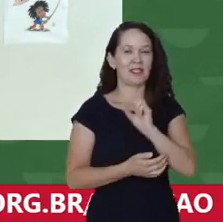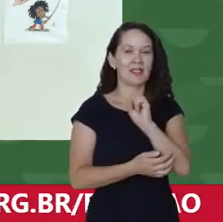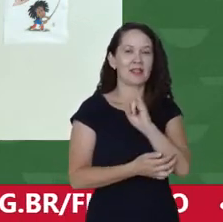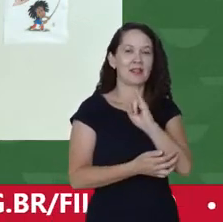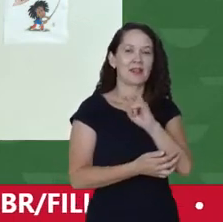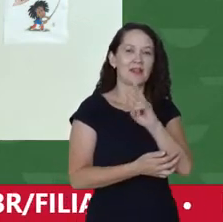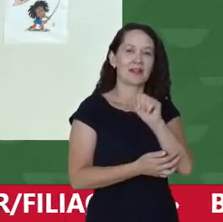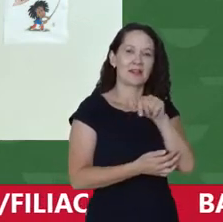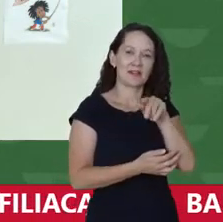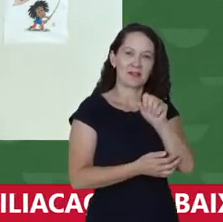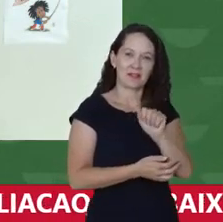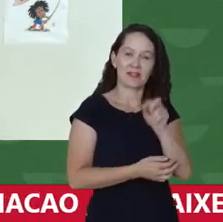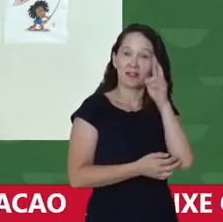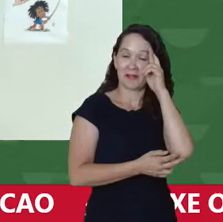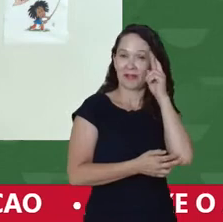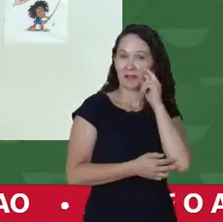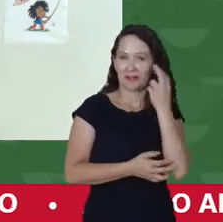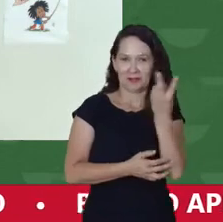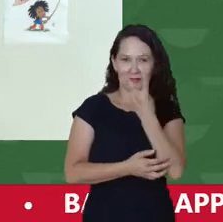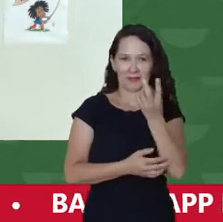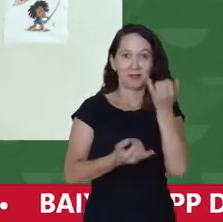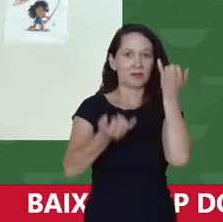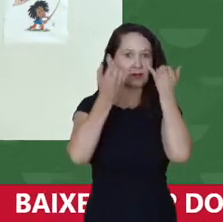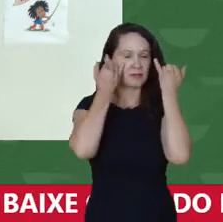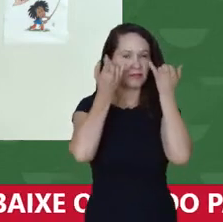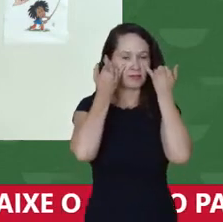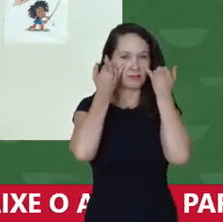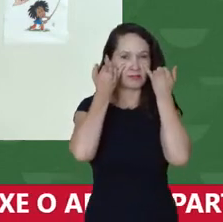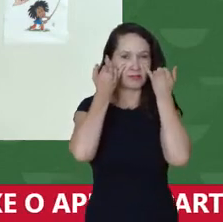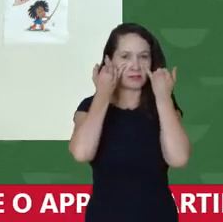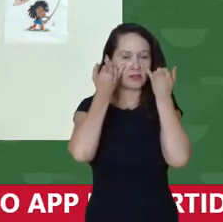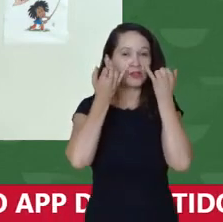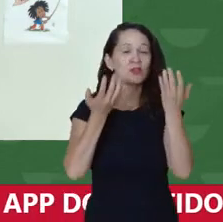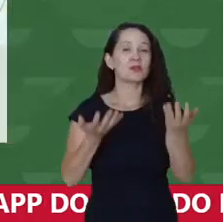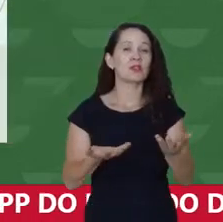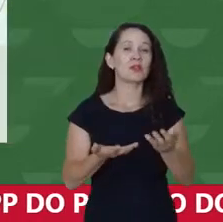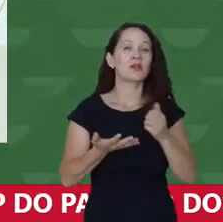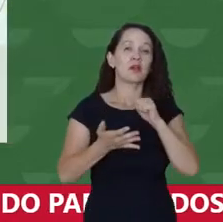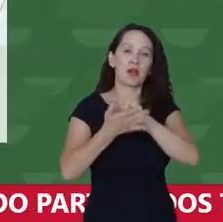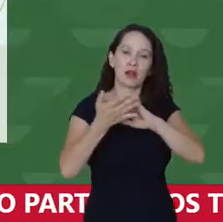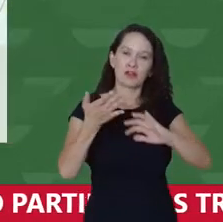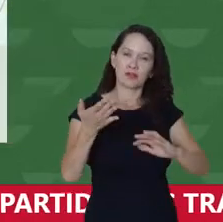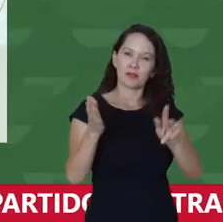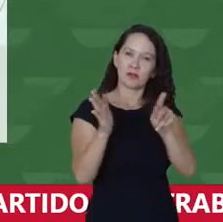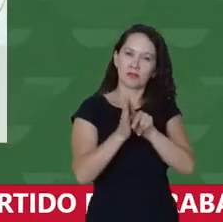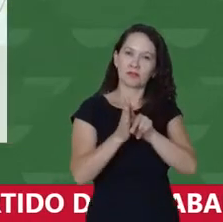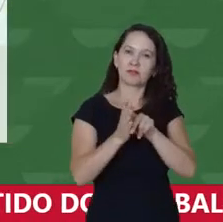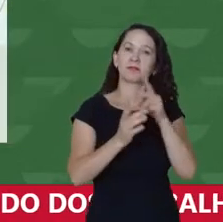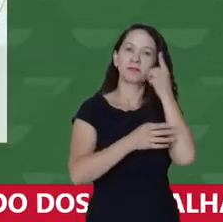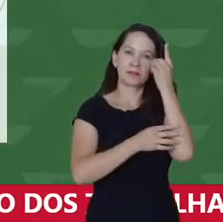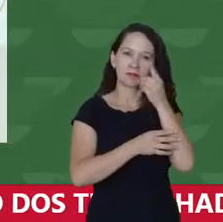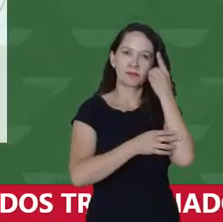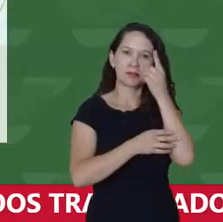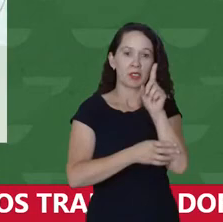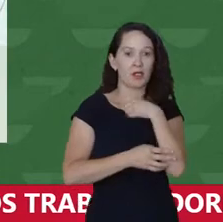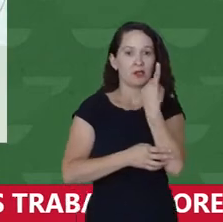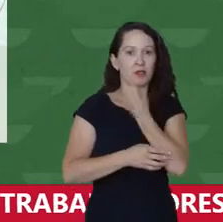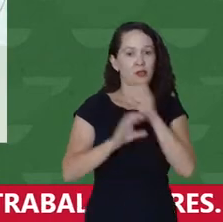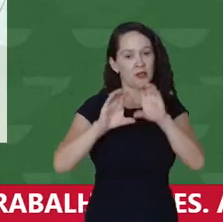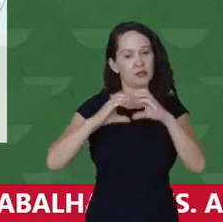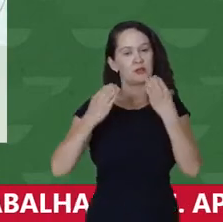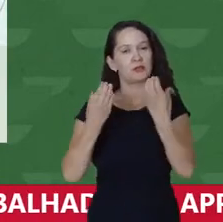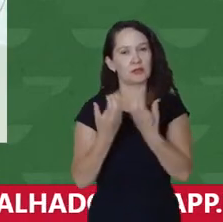Silvana e Rosilene, essa informação é sobre as atividades dos parlamentares, da nossa